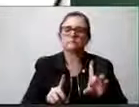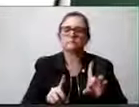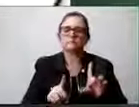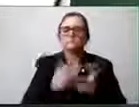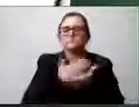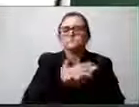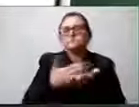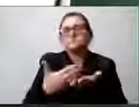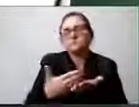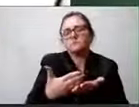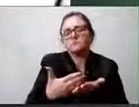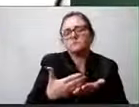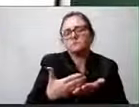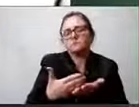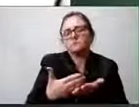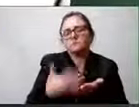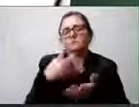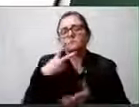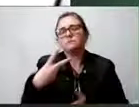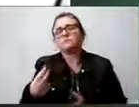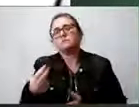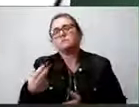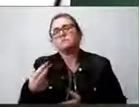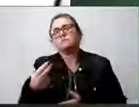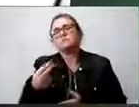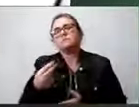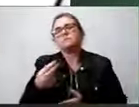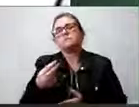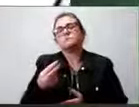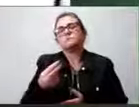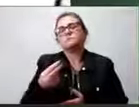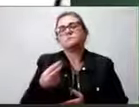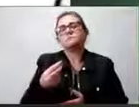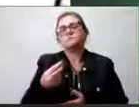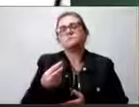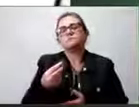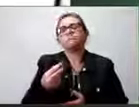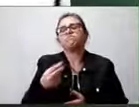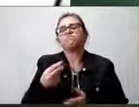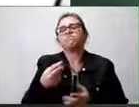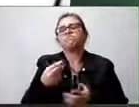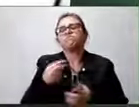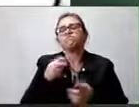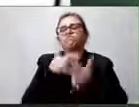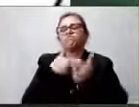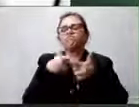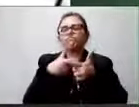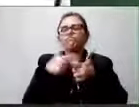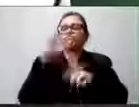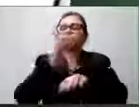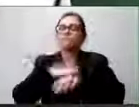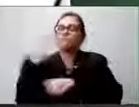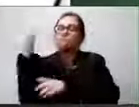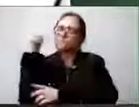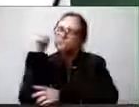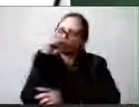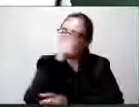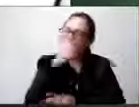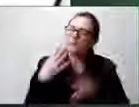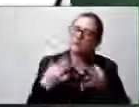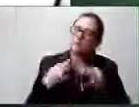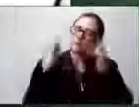inicial que vai levar a um transtorno temporomandibular, que é muito mais complexo. Então, o tratamento não seria somente